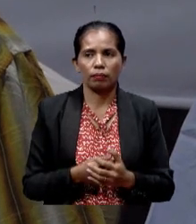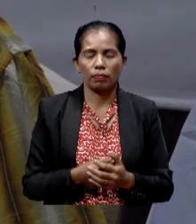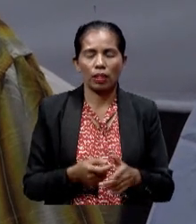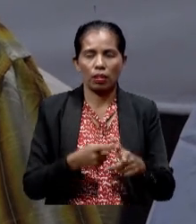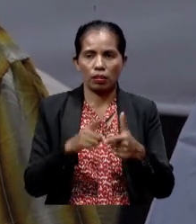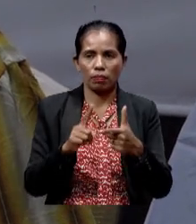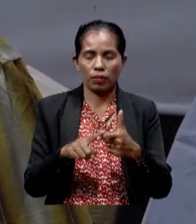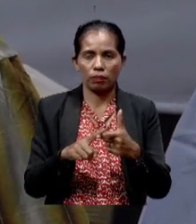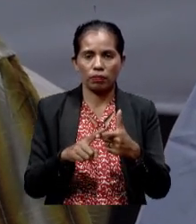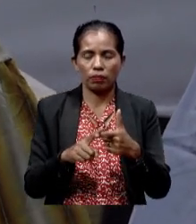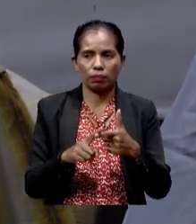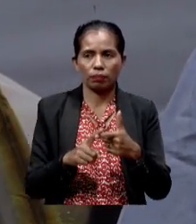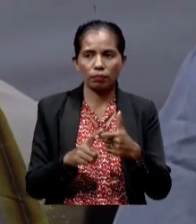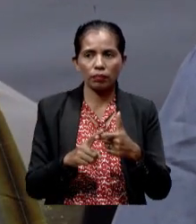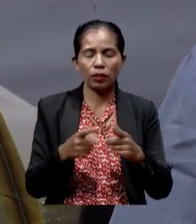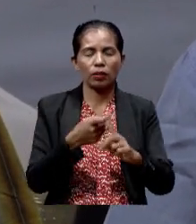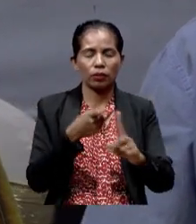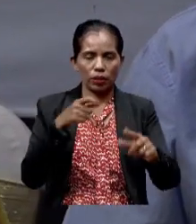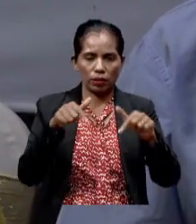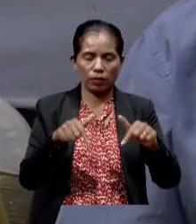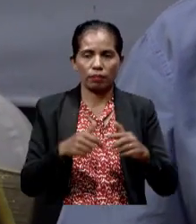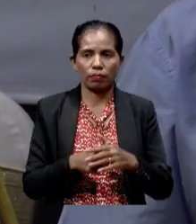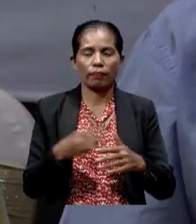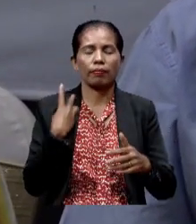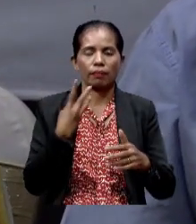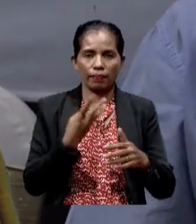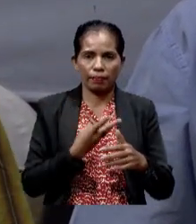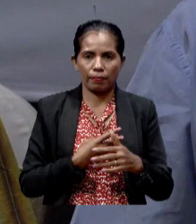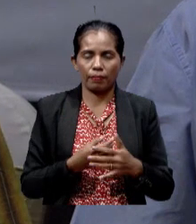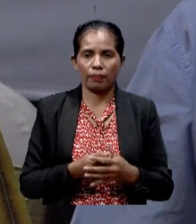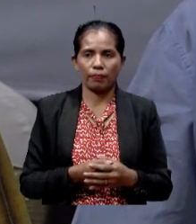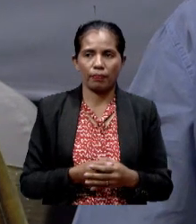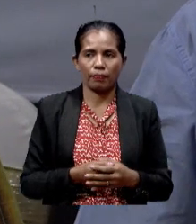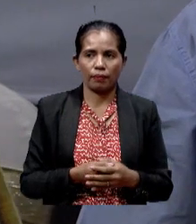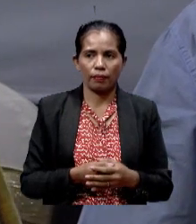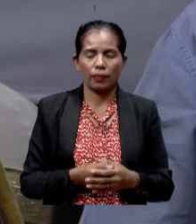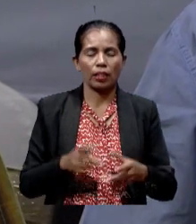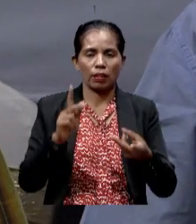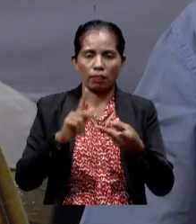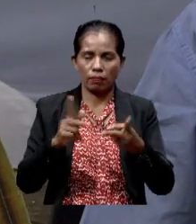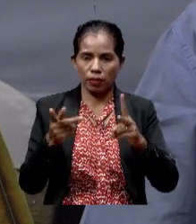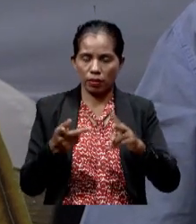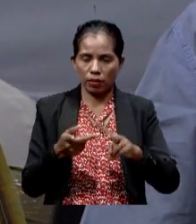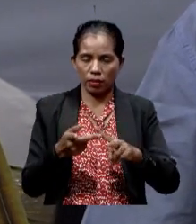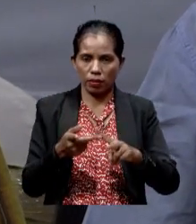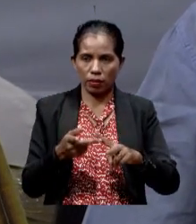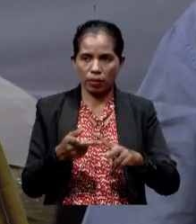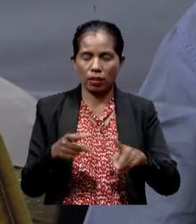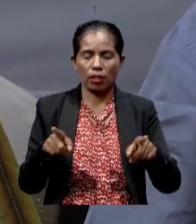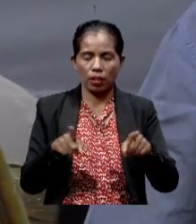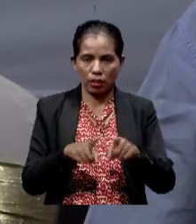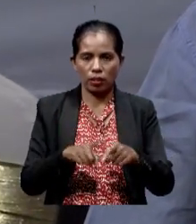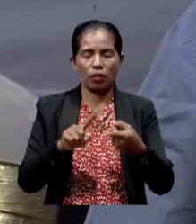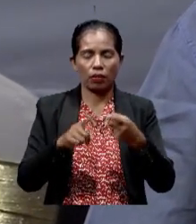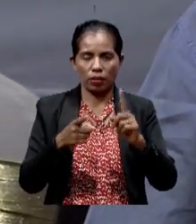Segundo, liucida né, ita seja nessa parceiro, seja nessa mitra ida